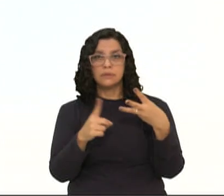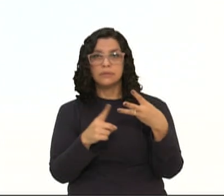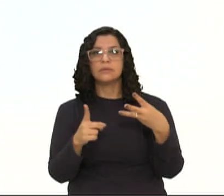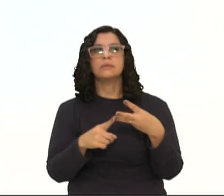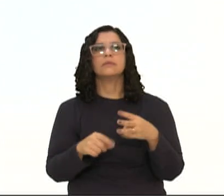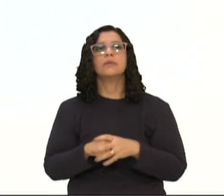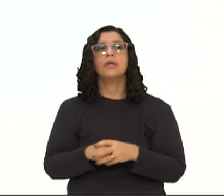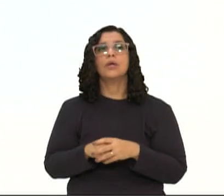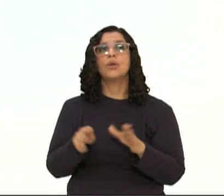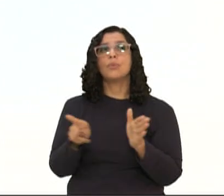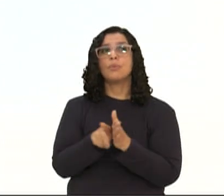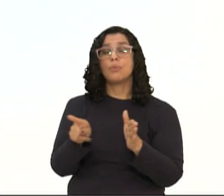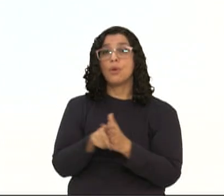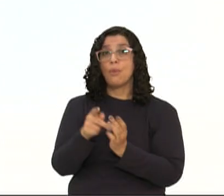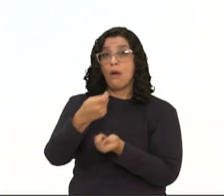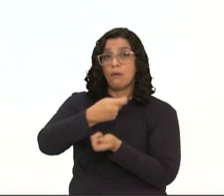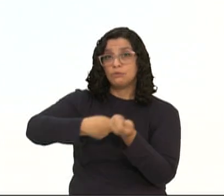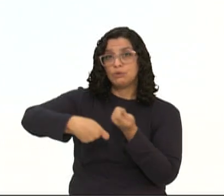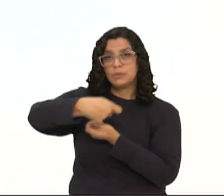terceira,